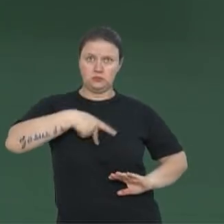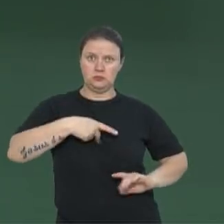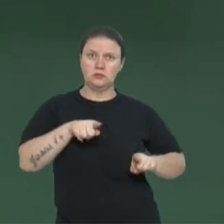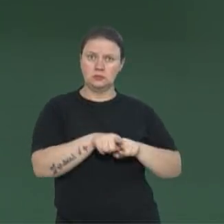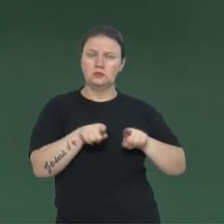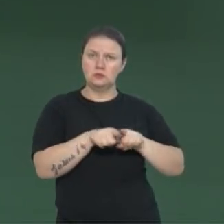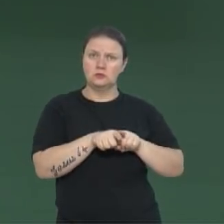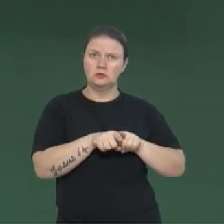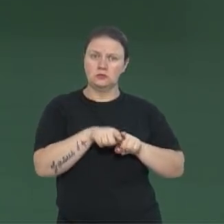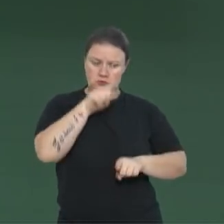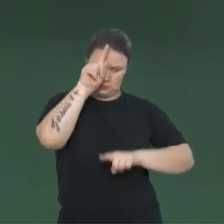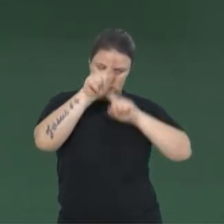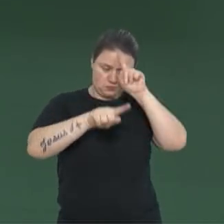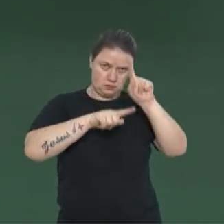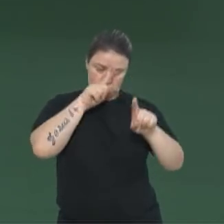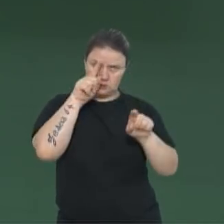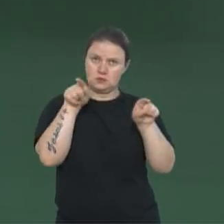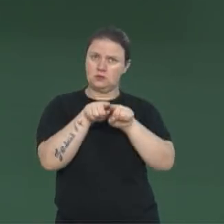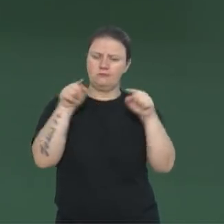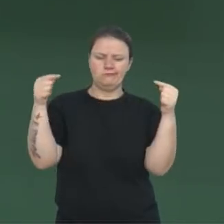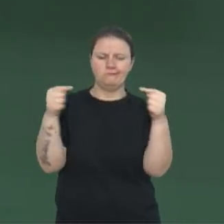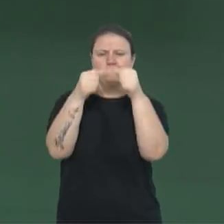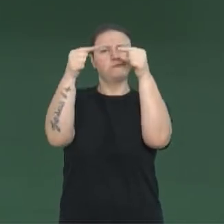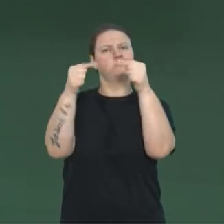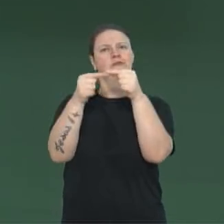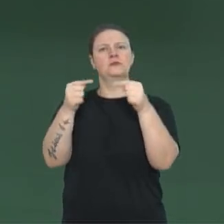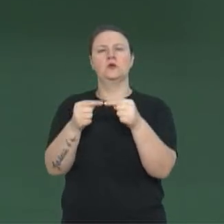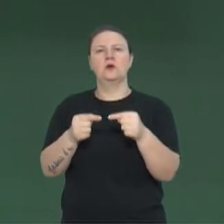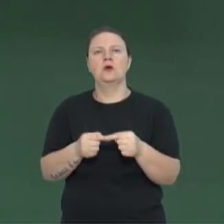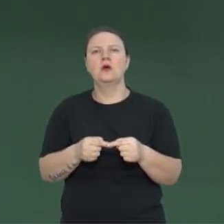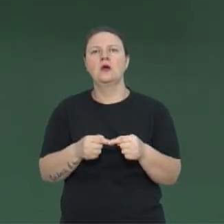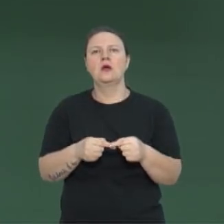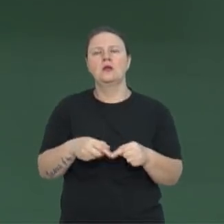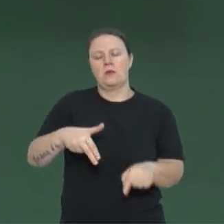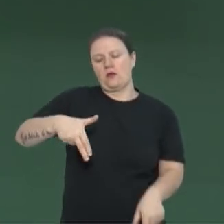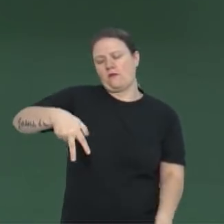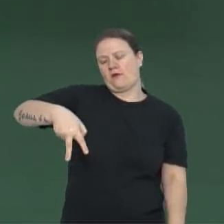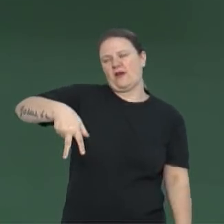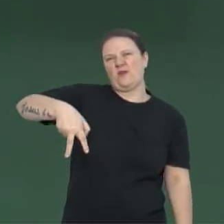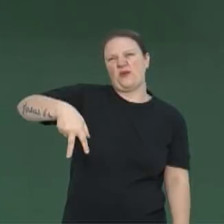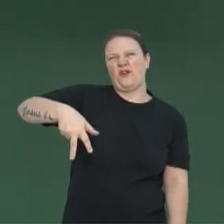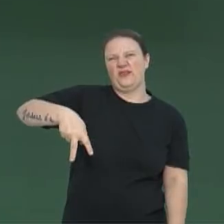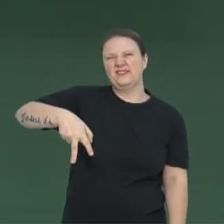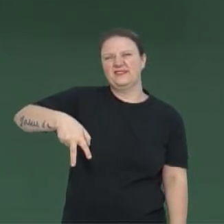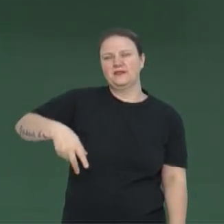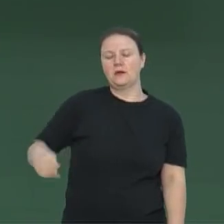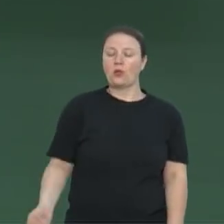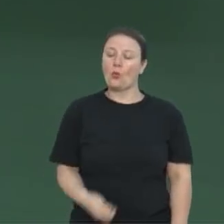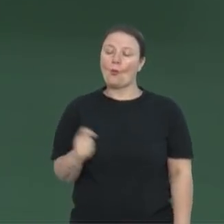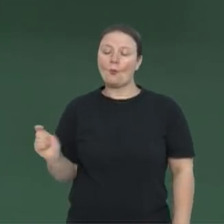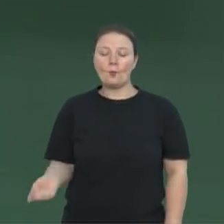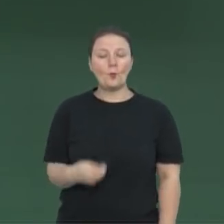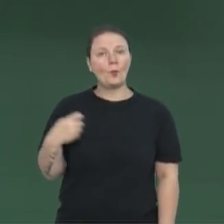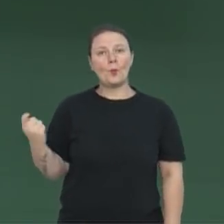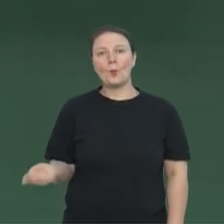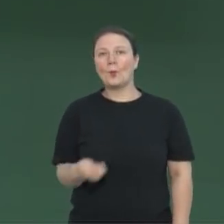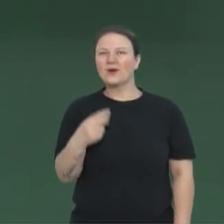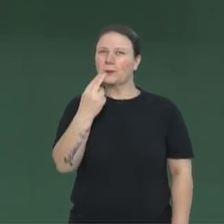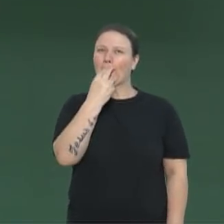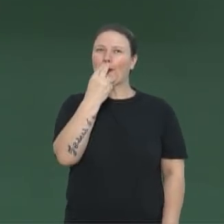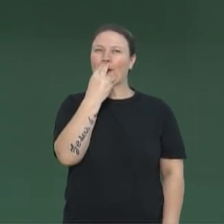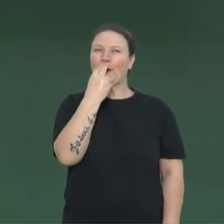Marceau, exatamente como, por exemplo, o Vagabundo, do Charles Chaplin. Lembram lá do Chaplin?